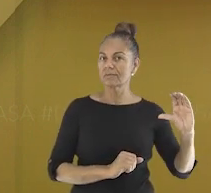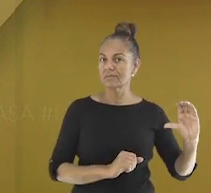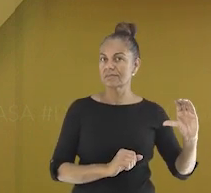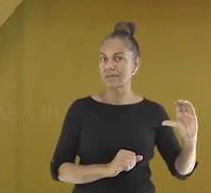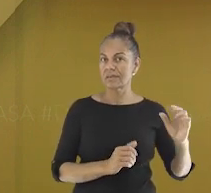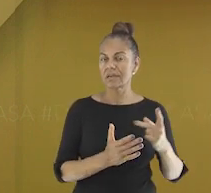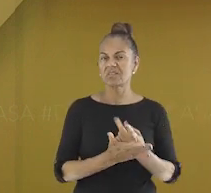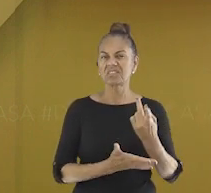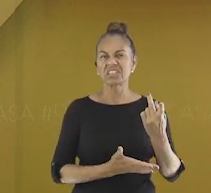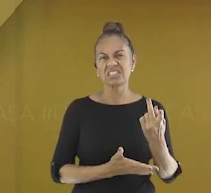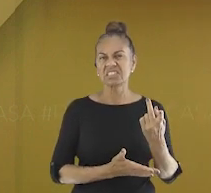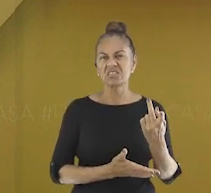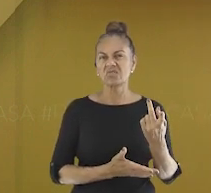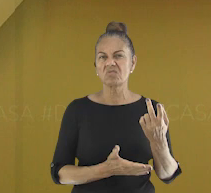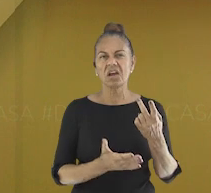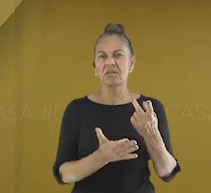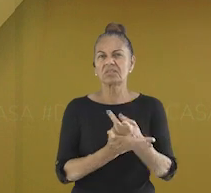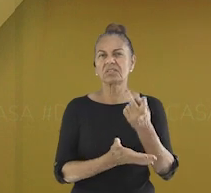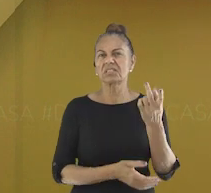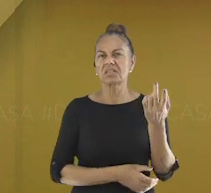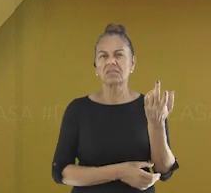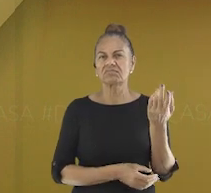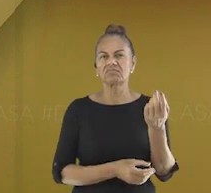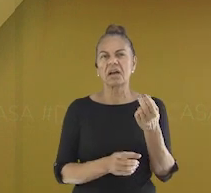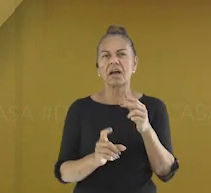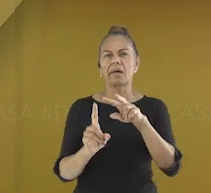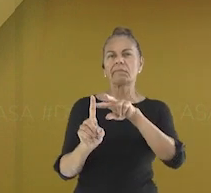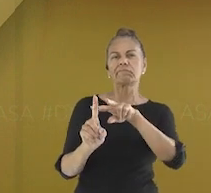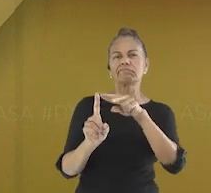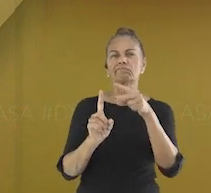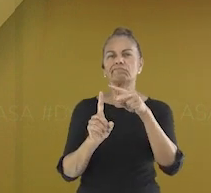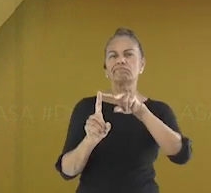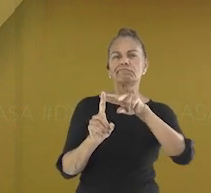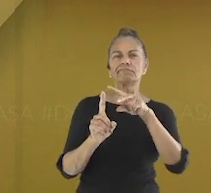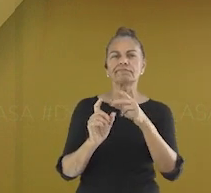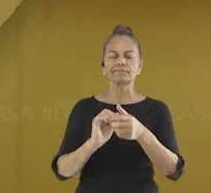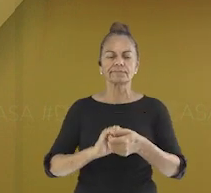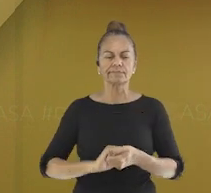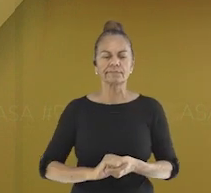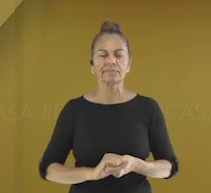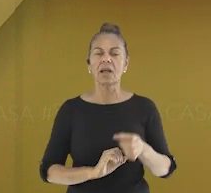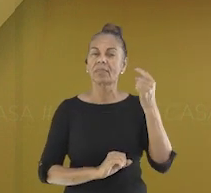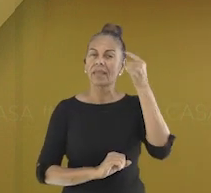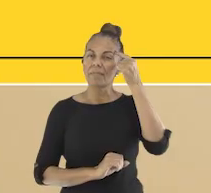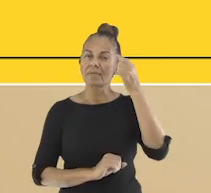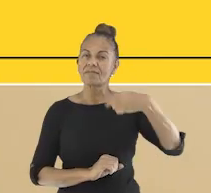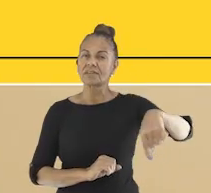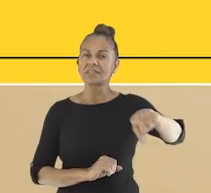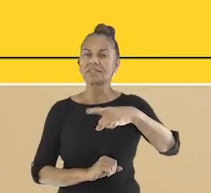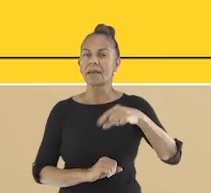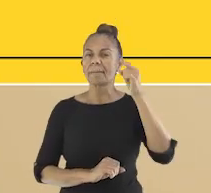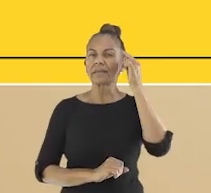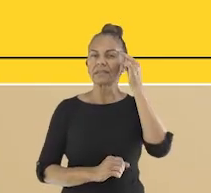concluído. Ou letra C, é um fato hipotético. Um tempinho para vocês pensarem.